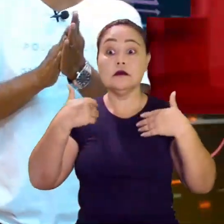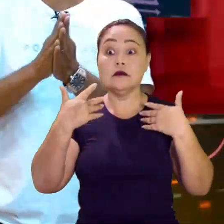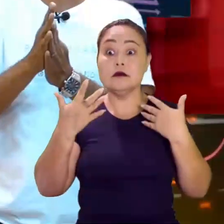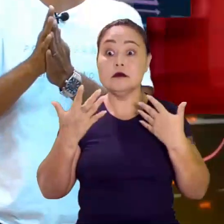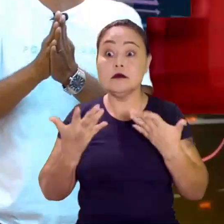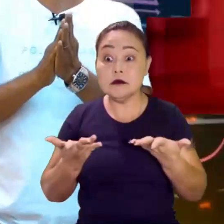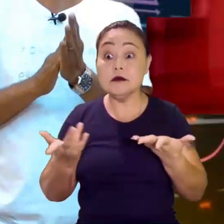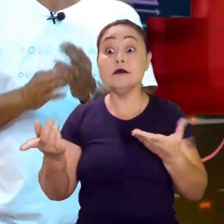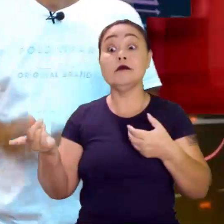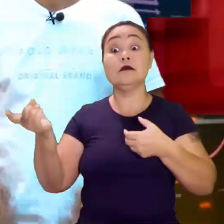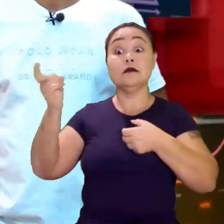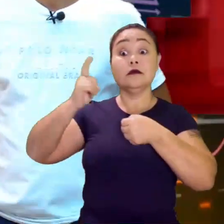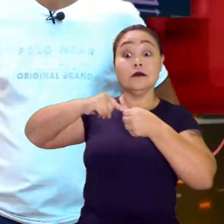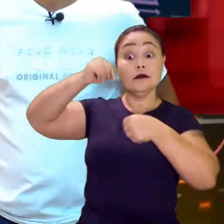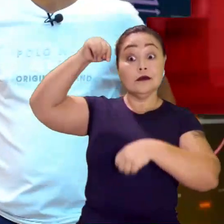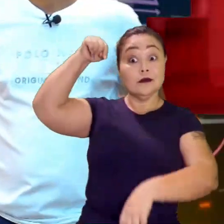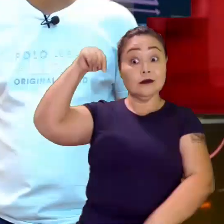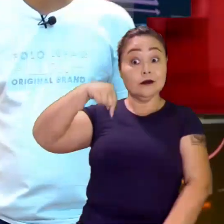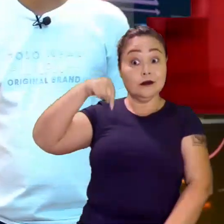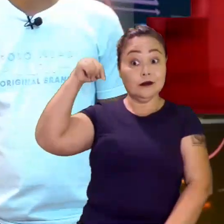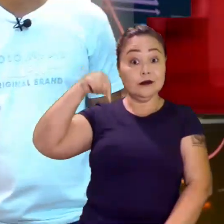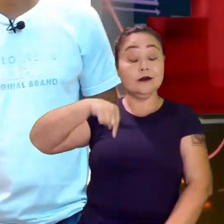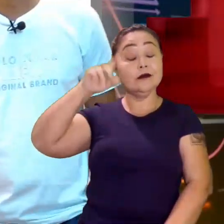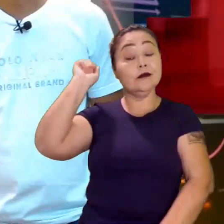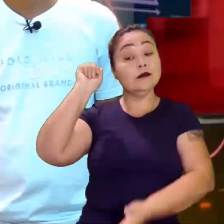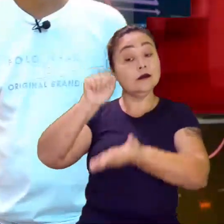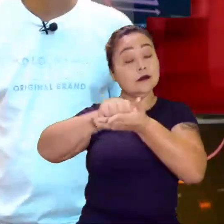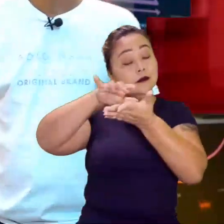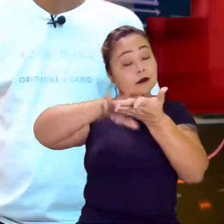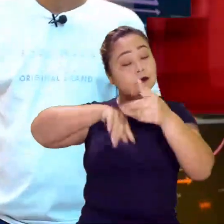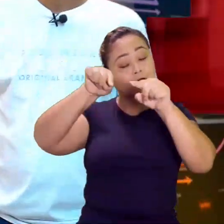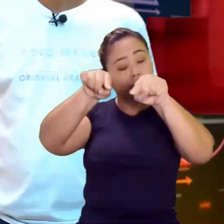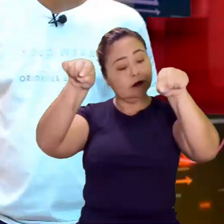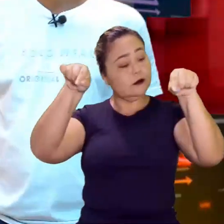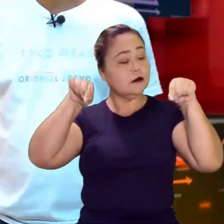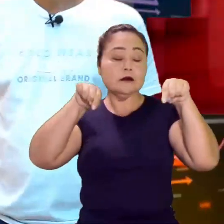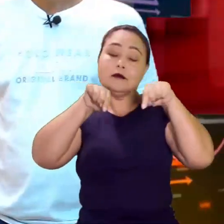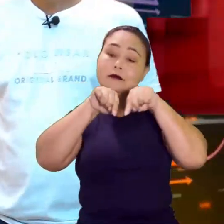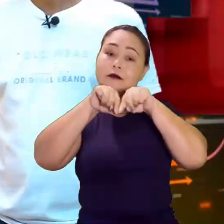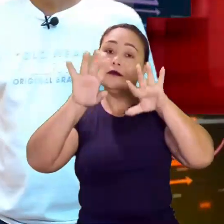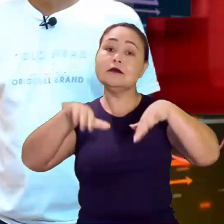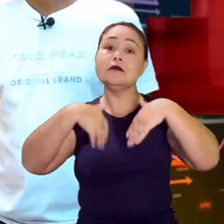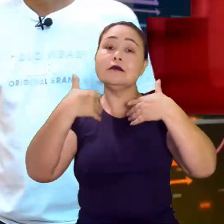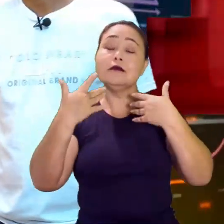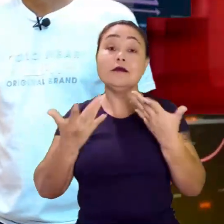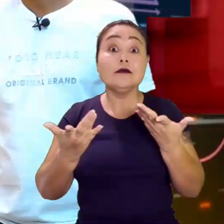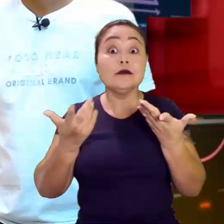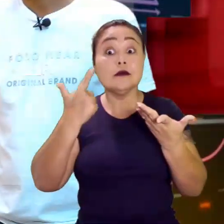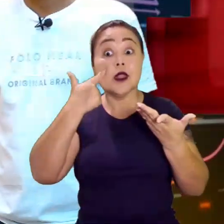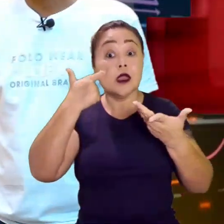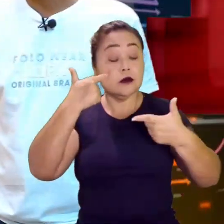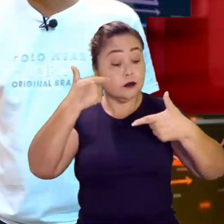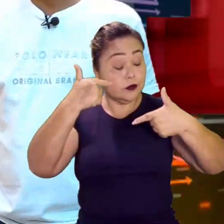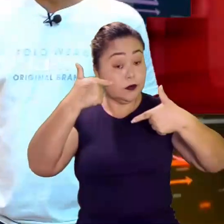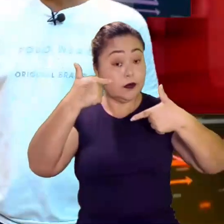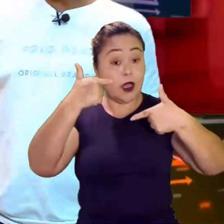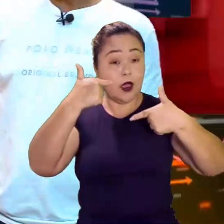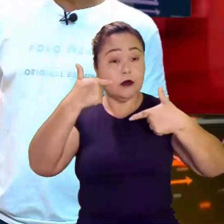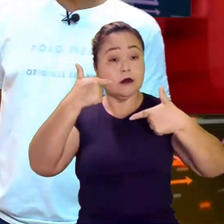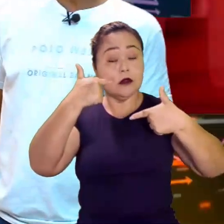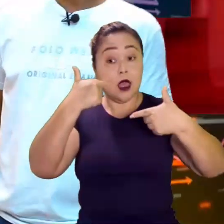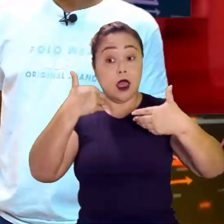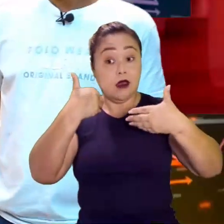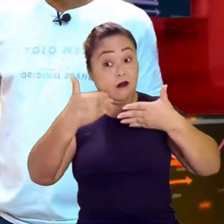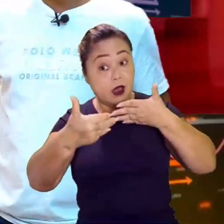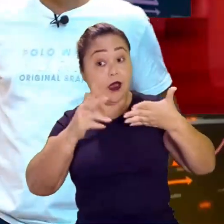E claro, estamos de volta, né? Olha aqui, as atividades de sala agora, né? E claro, nós vamos desenrolar, bate